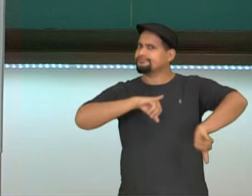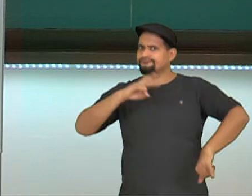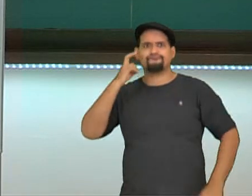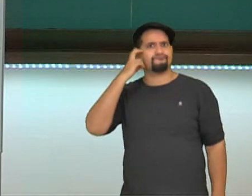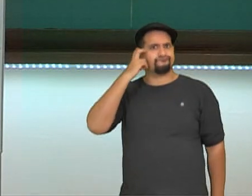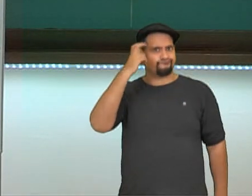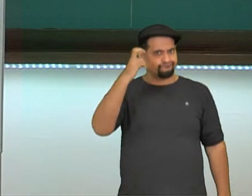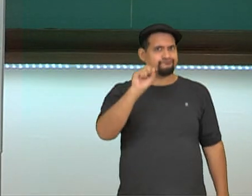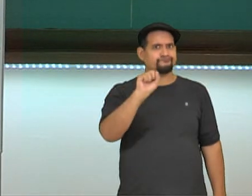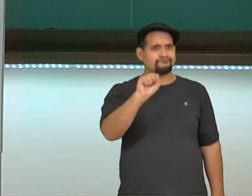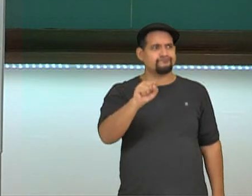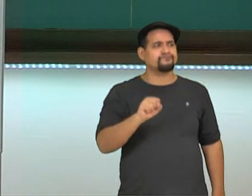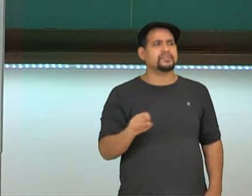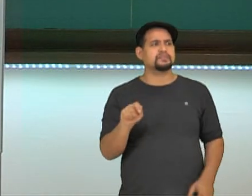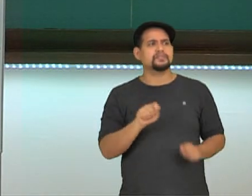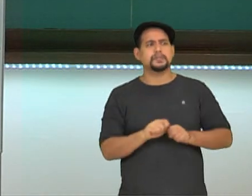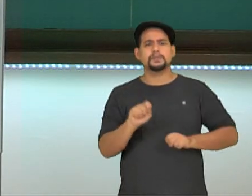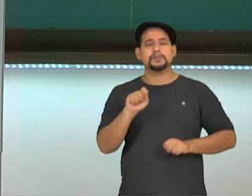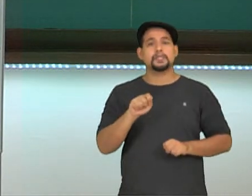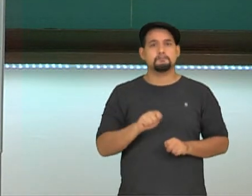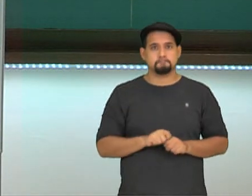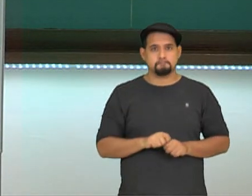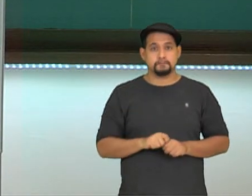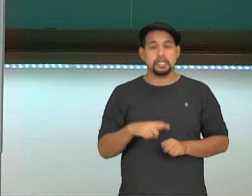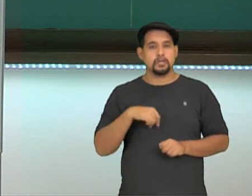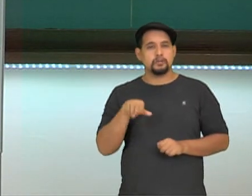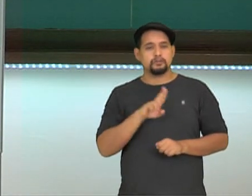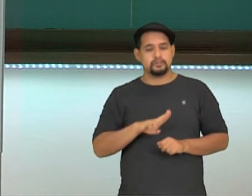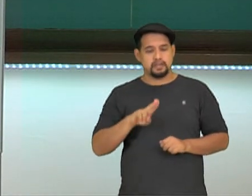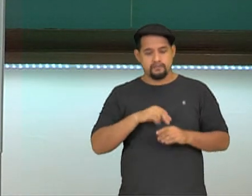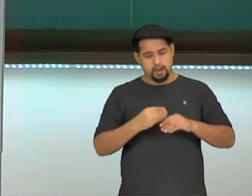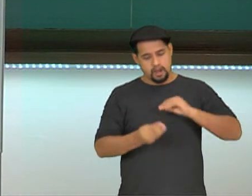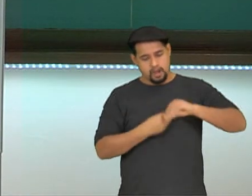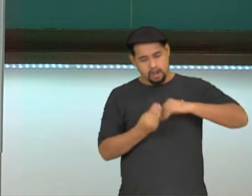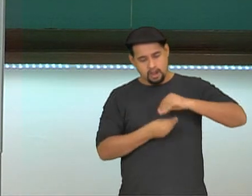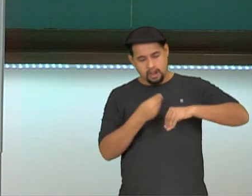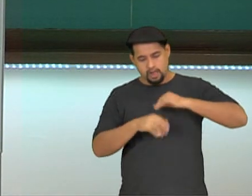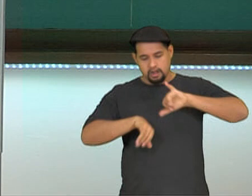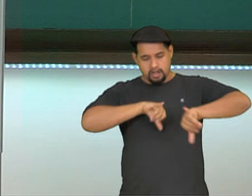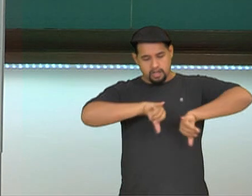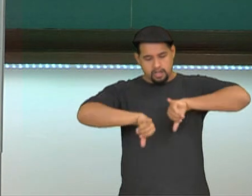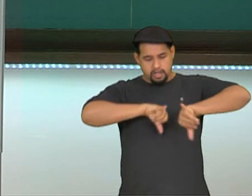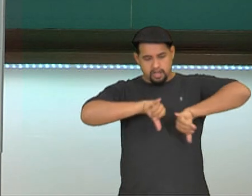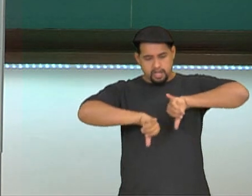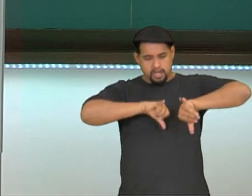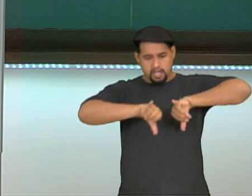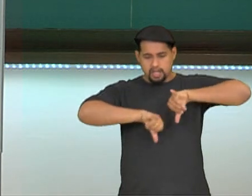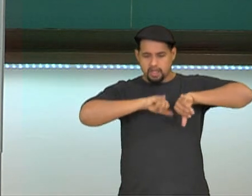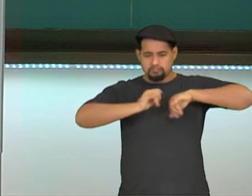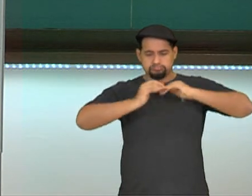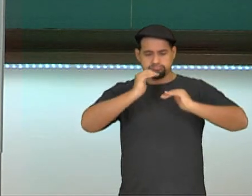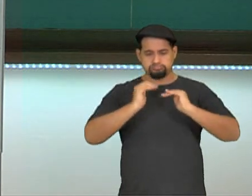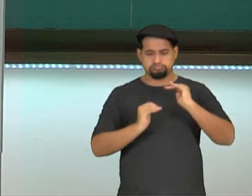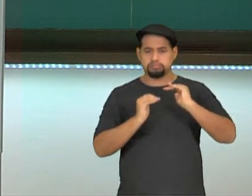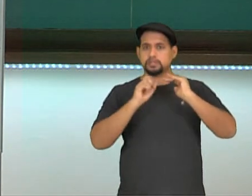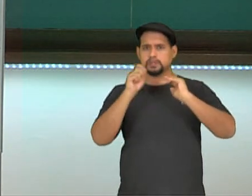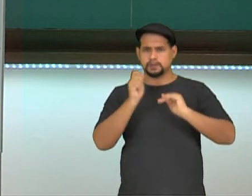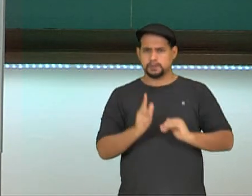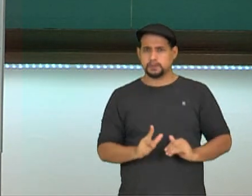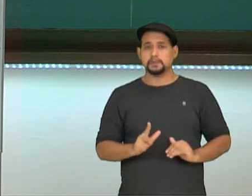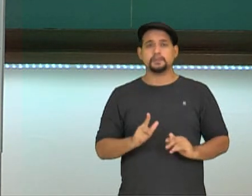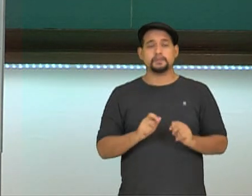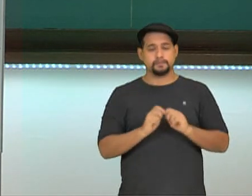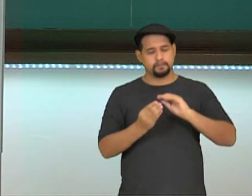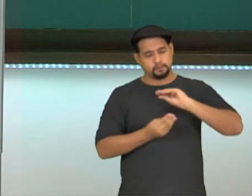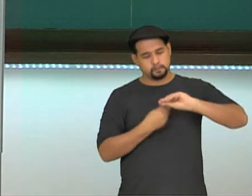frente do seu tempo, que eles conseguiram fazer uma reação química através de vários pigmentos para proporcionar exatamente esse azul. Eles